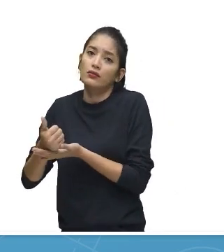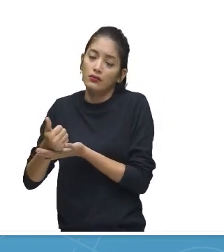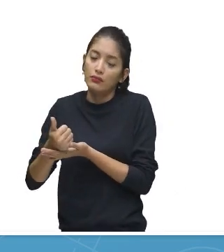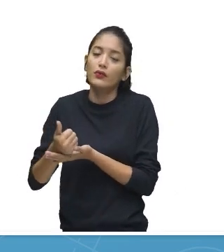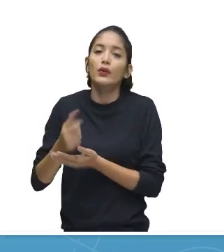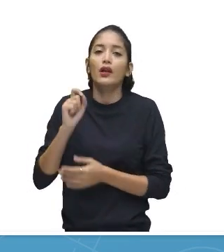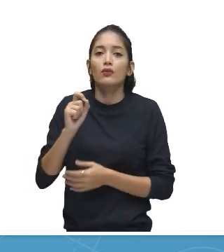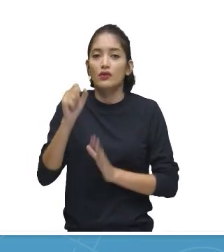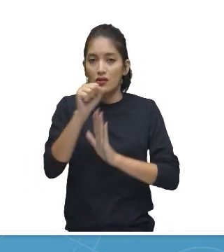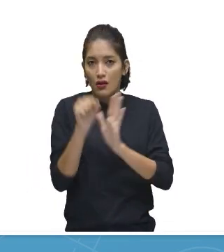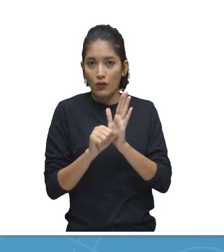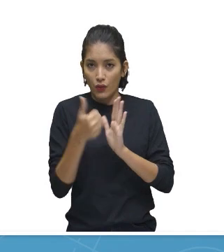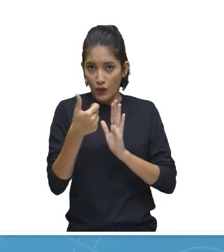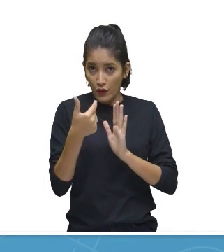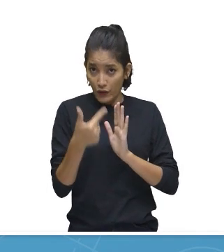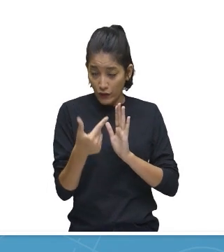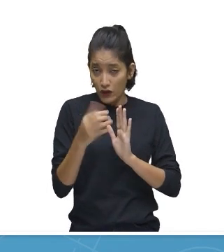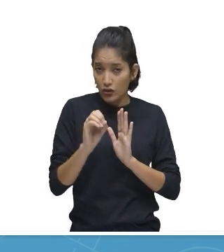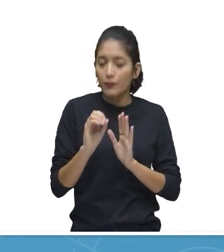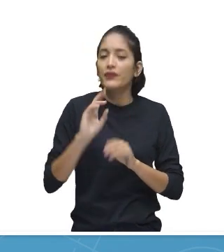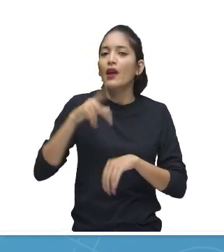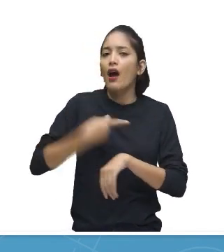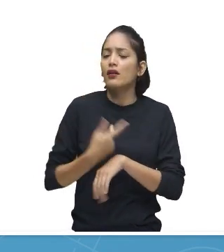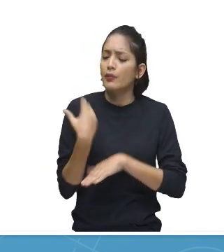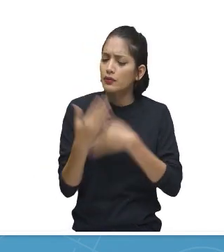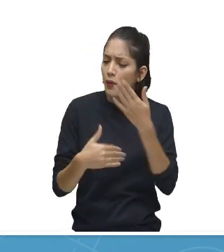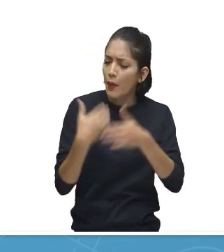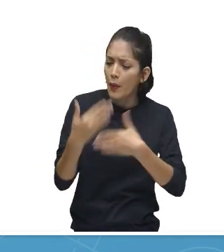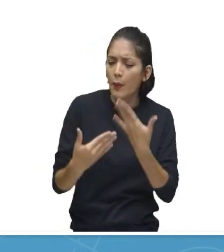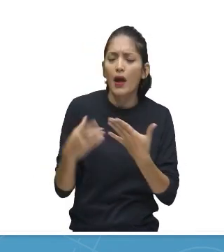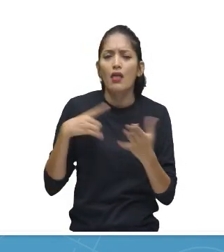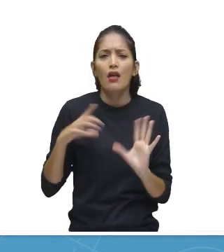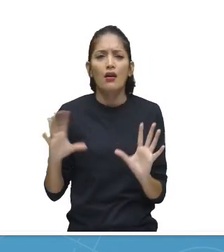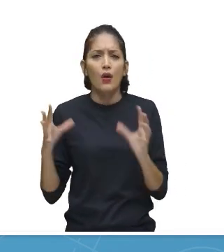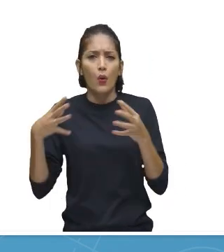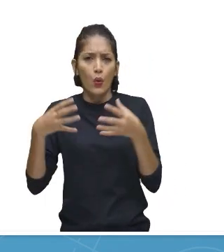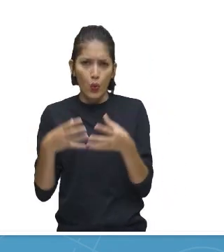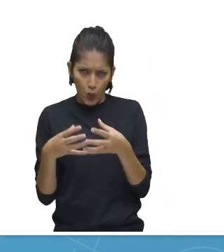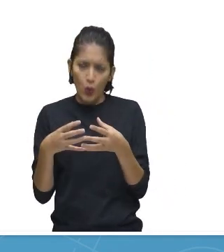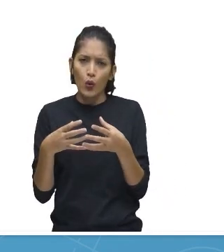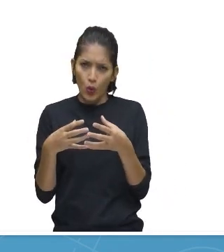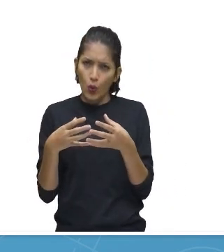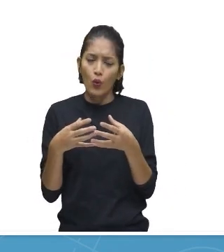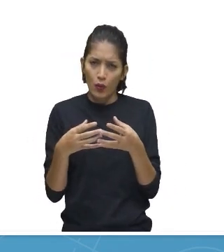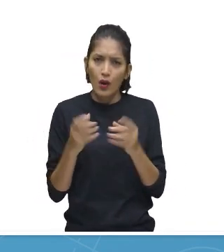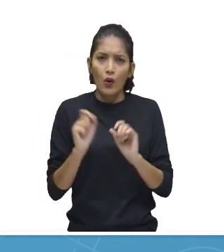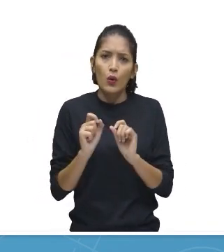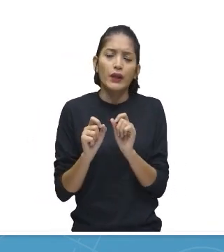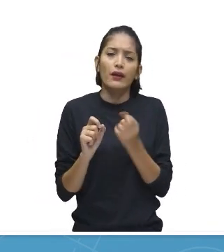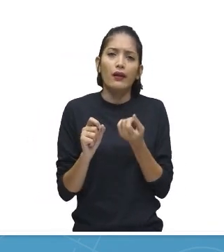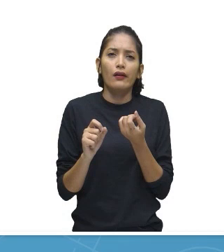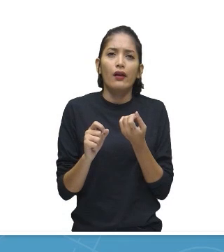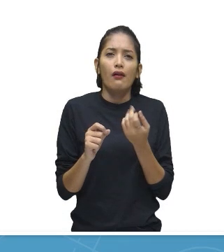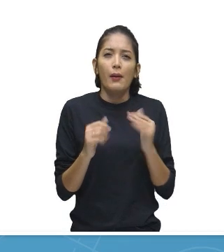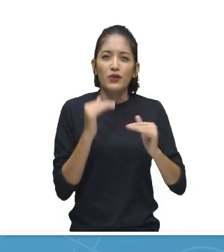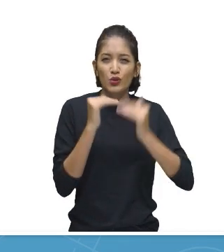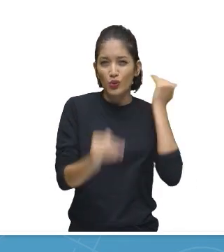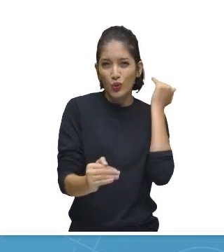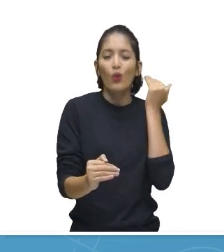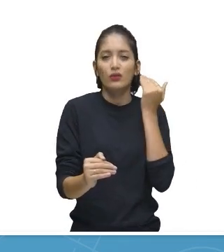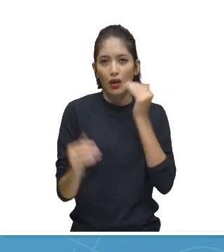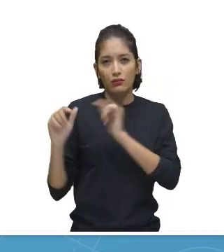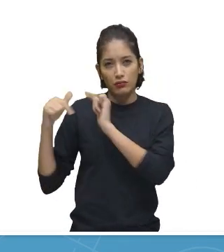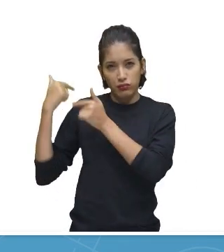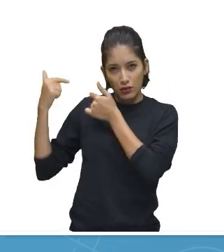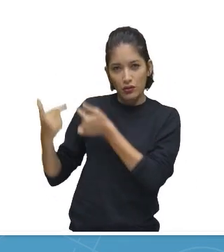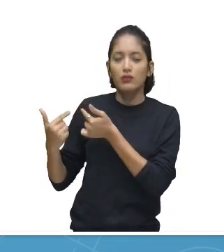XX. A partir desse momento, ela começou a envolver uma série de rupturas com as tradições que vinham sendo acompanhadas